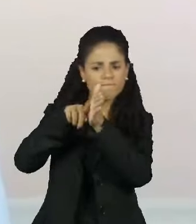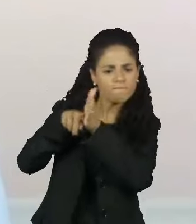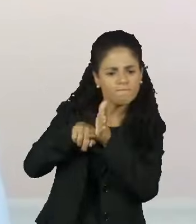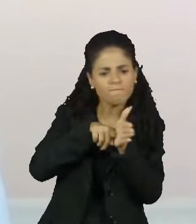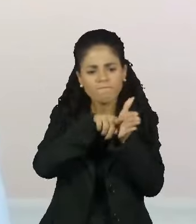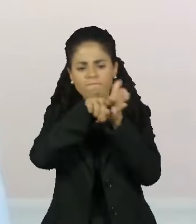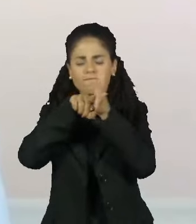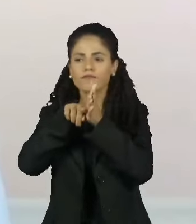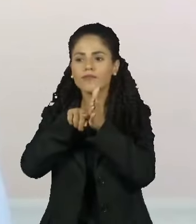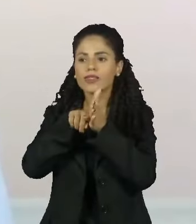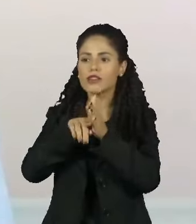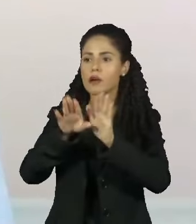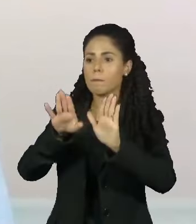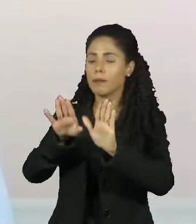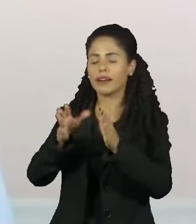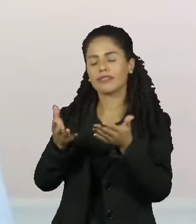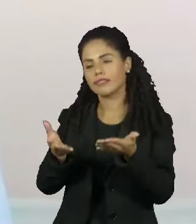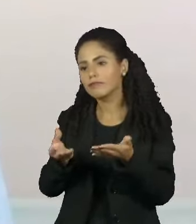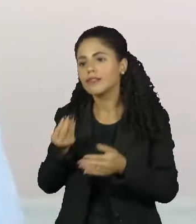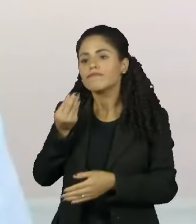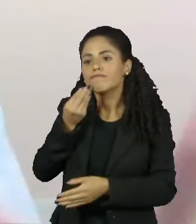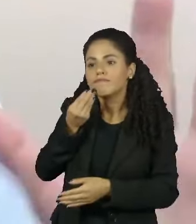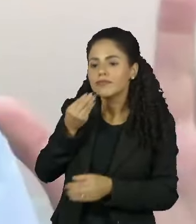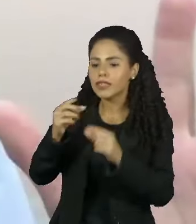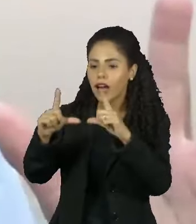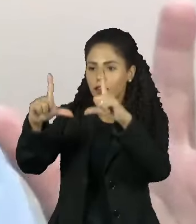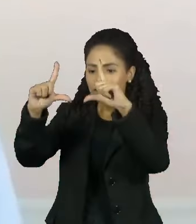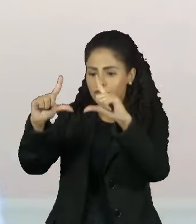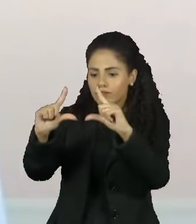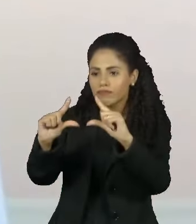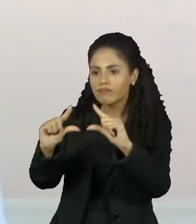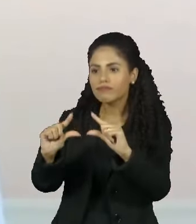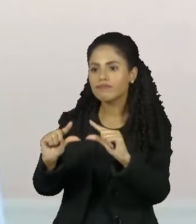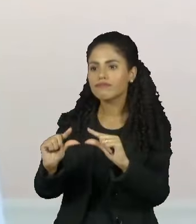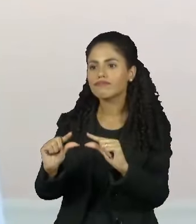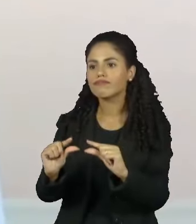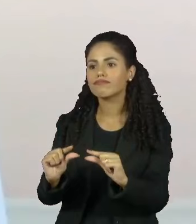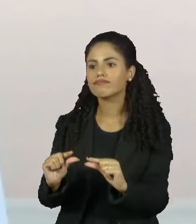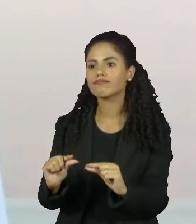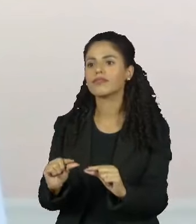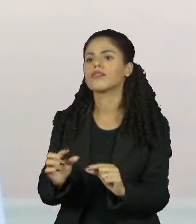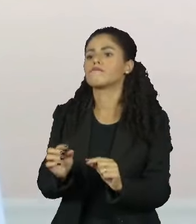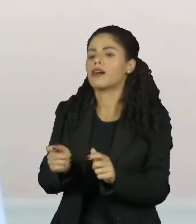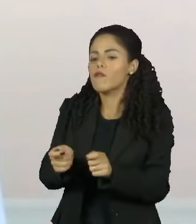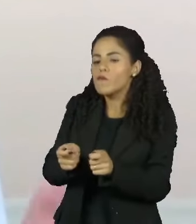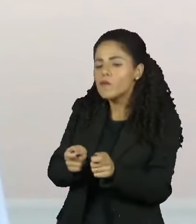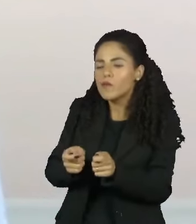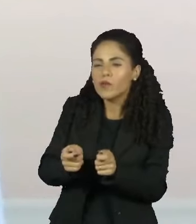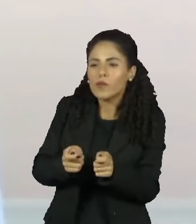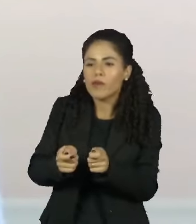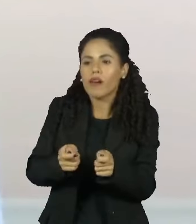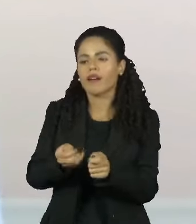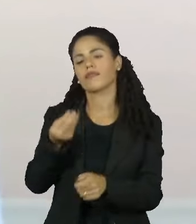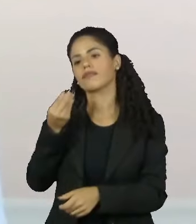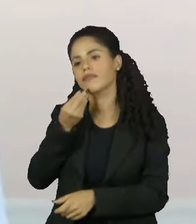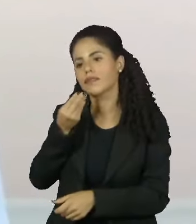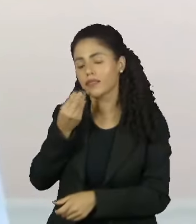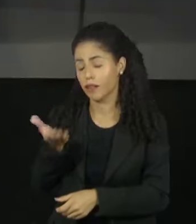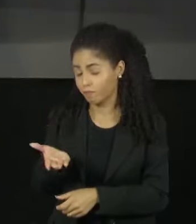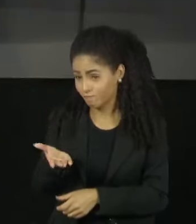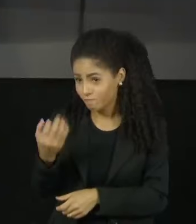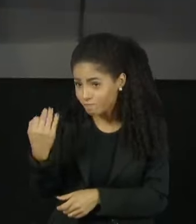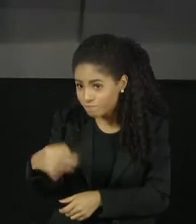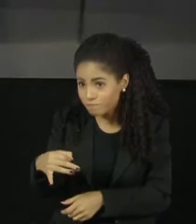frentes, muitos fatores de risco, para que a pessoa retarde o início da doença. Então, não pensarmos